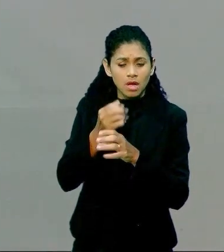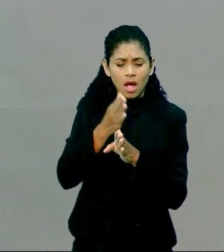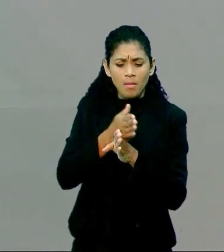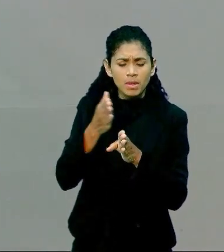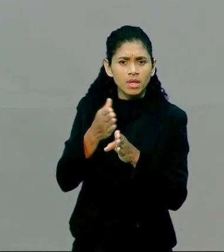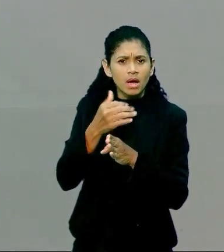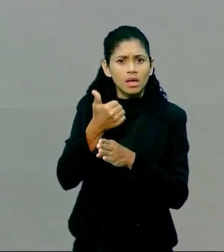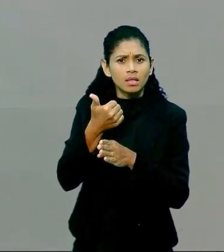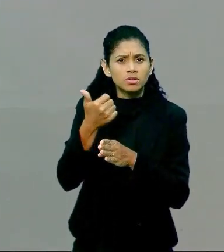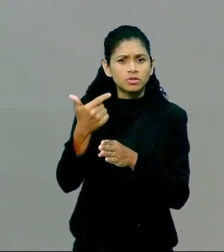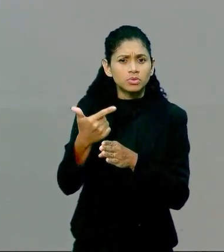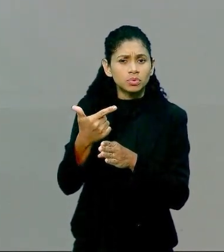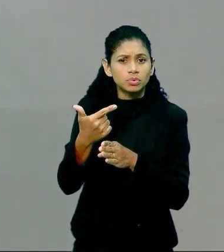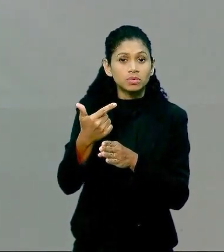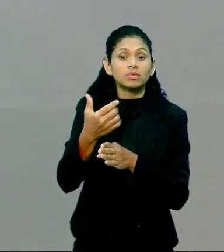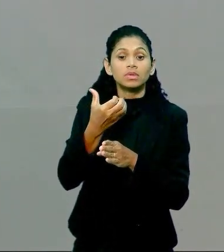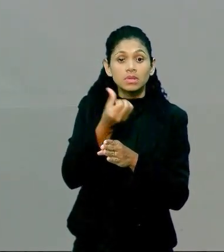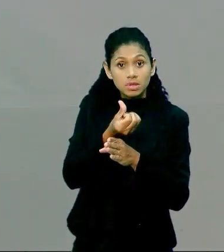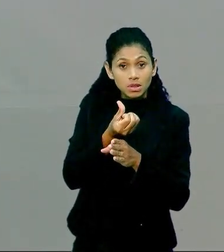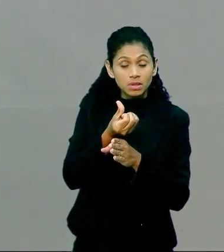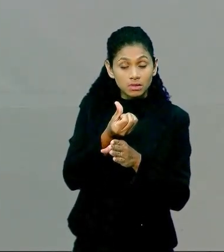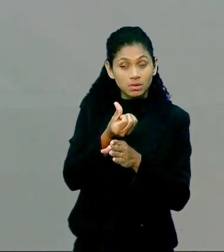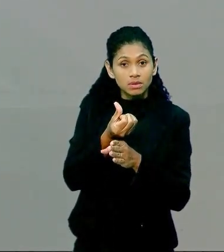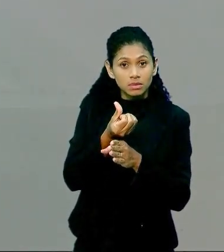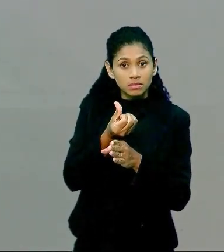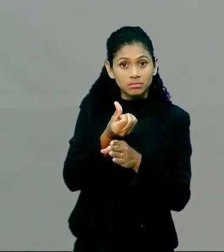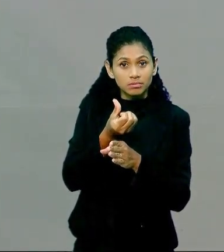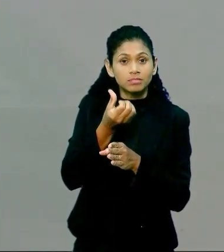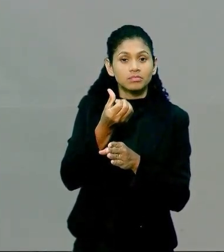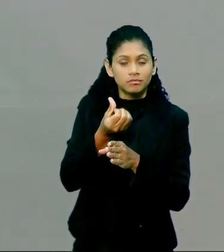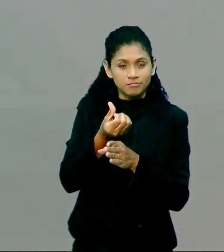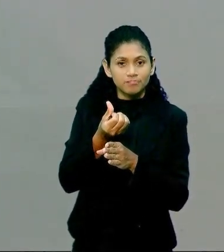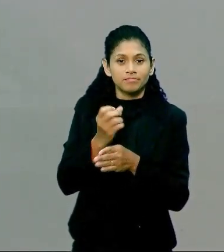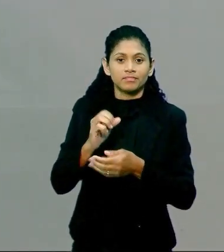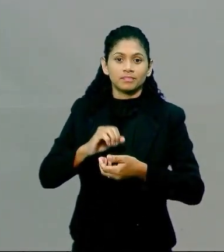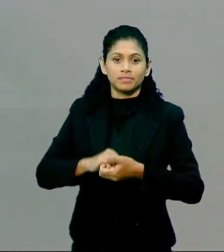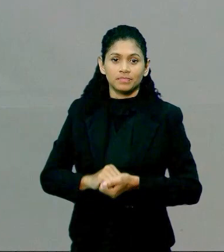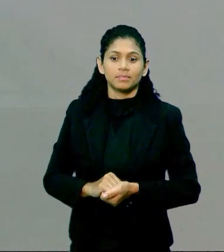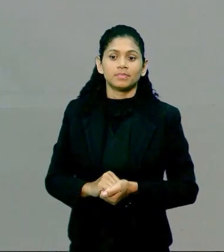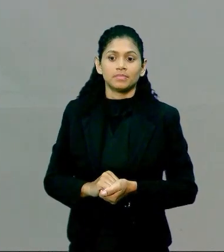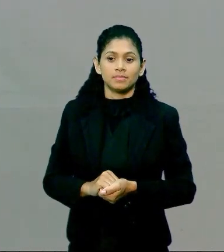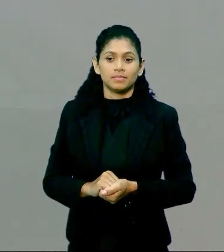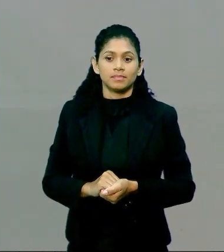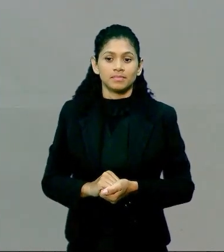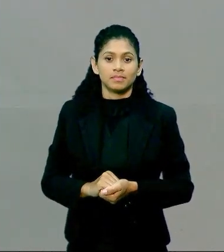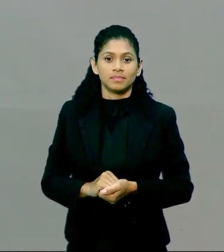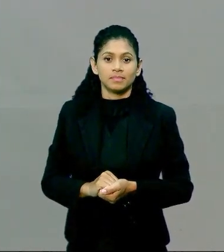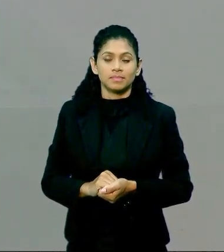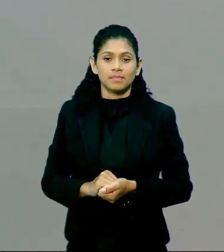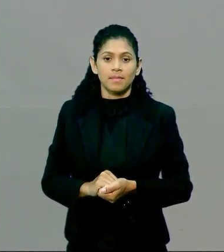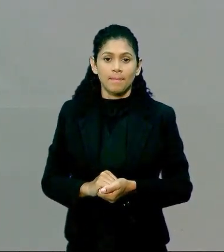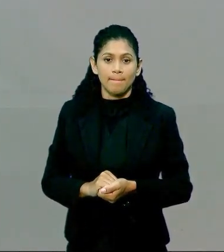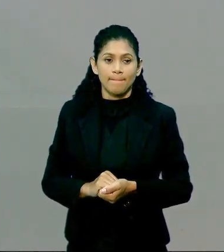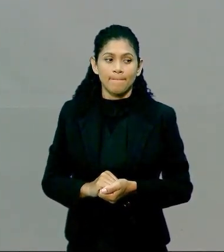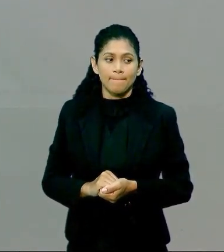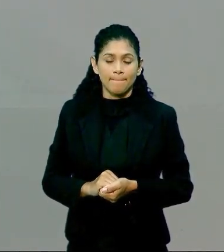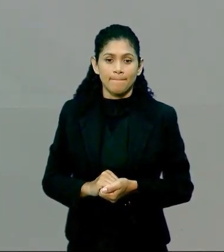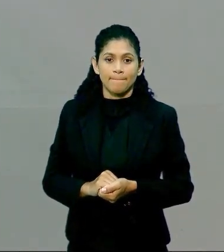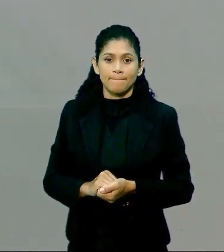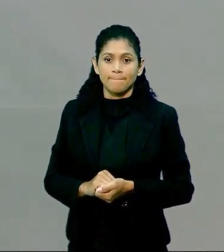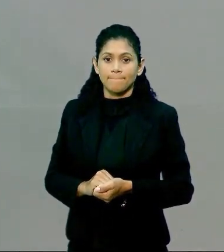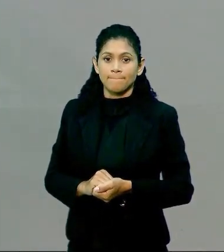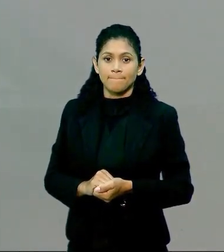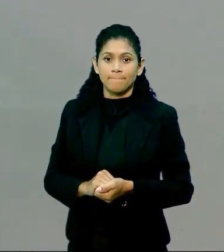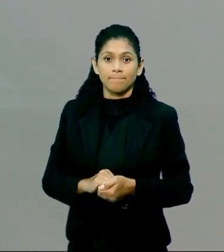Então, quando é que é a primeira metade? É de 1 a 6. A segunda metade de 6 a 12, né? É uma matemática bem básica aí sobre meio,